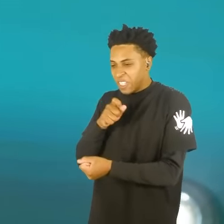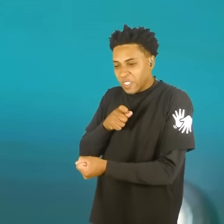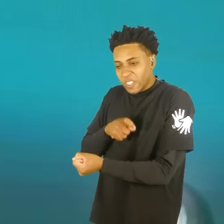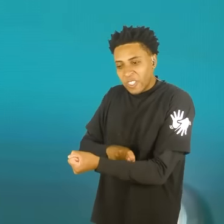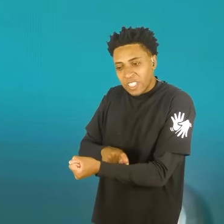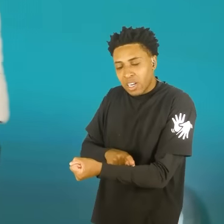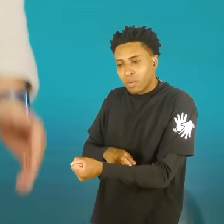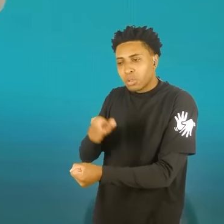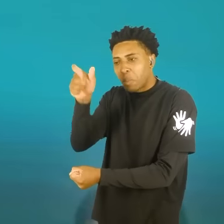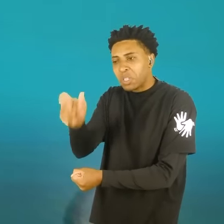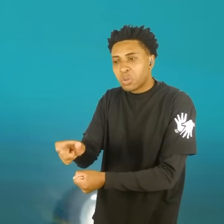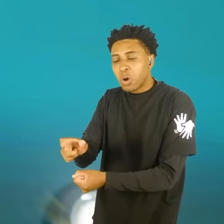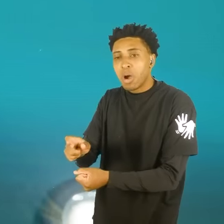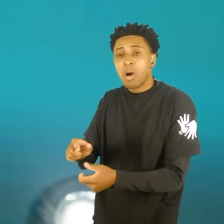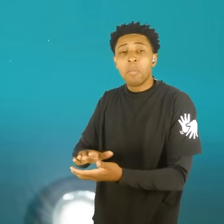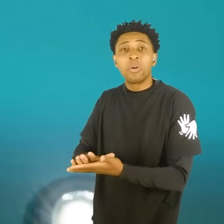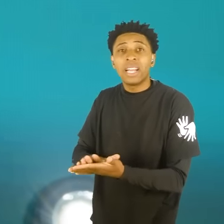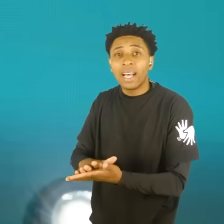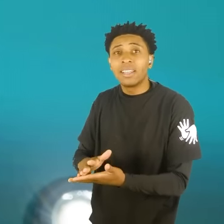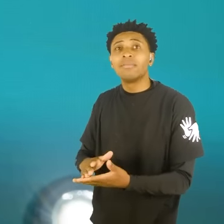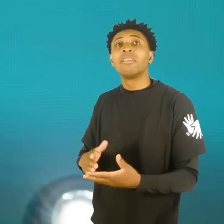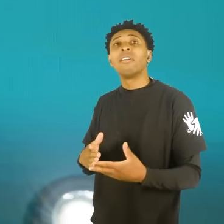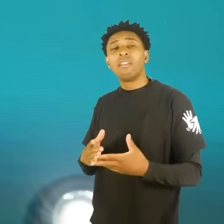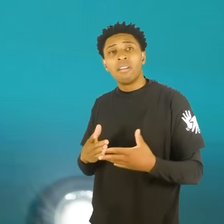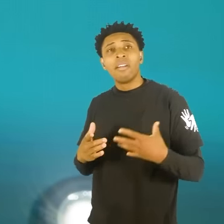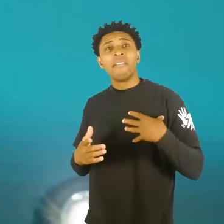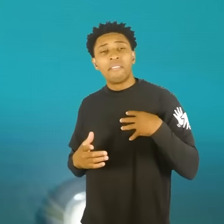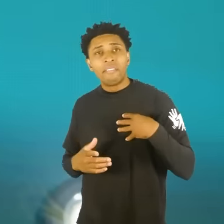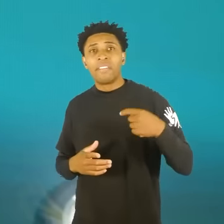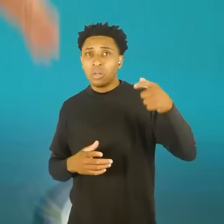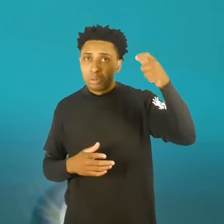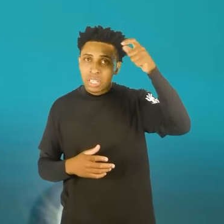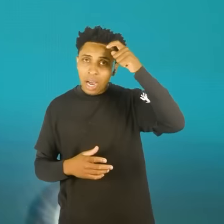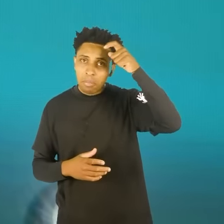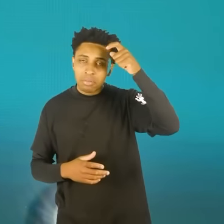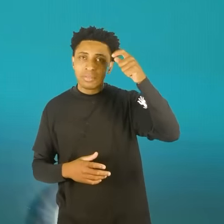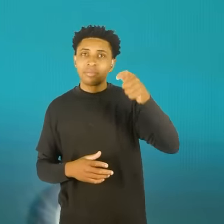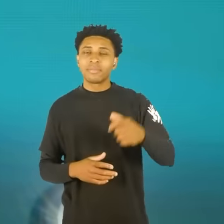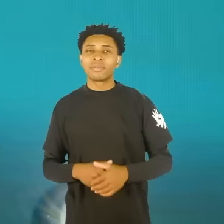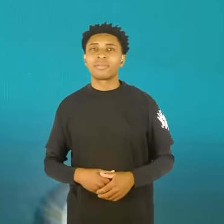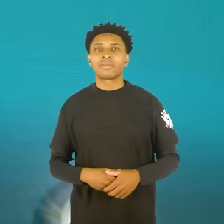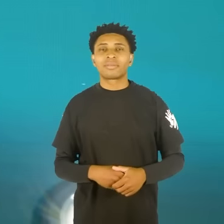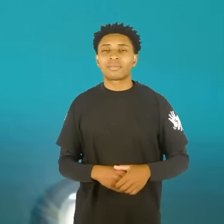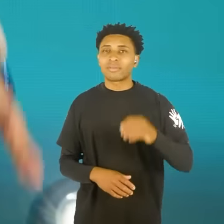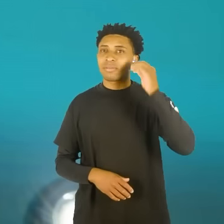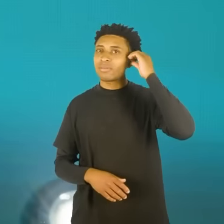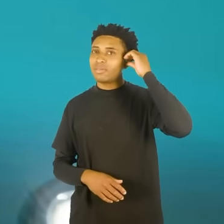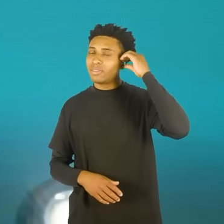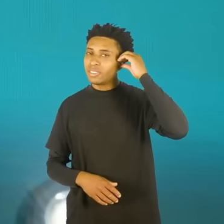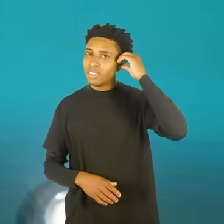do diabo. Quem acorda decidido a estragar a vida de alguém, a assassinar a reputação de alguém,